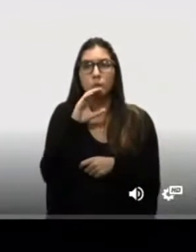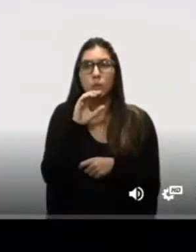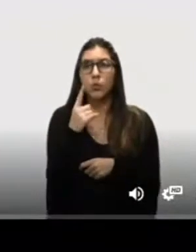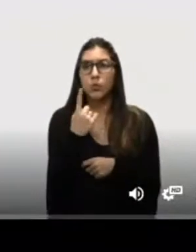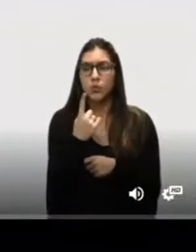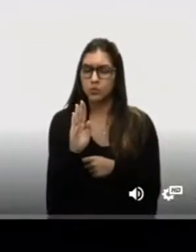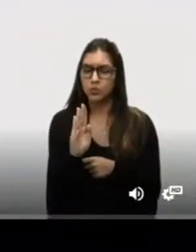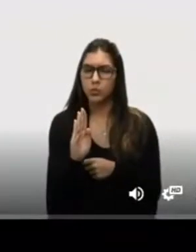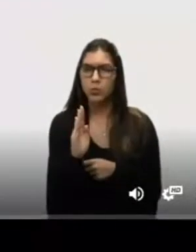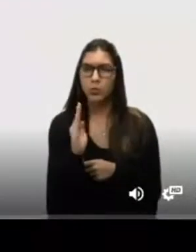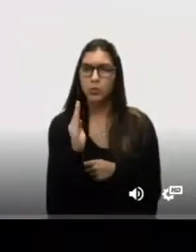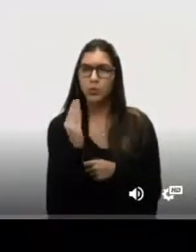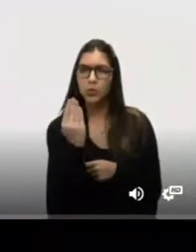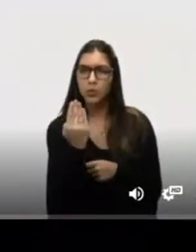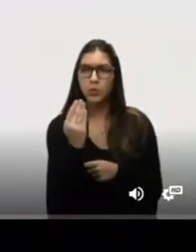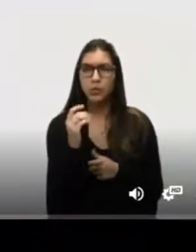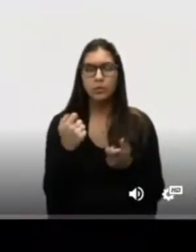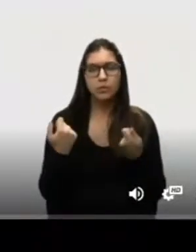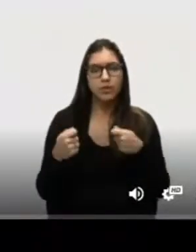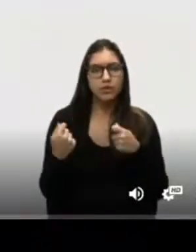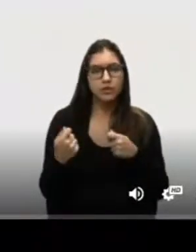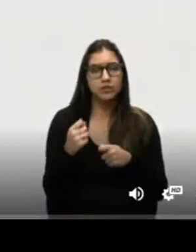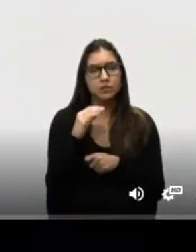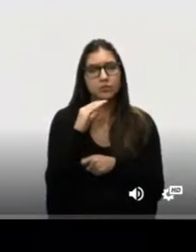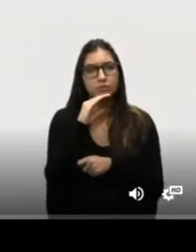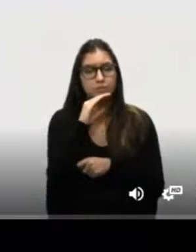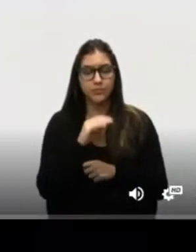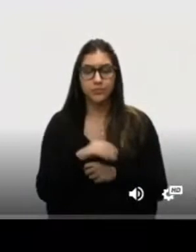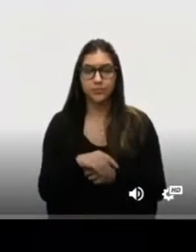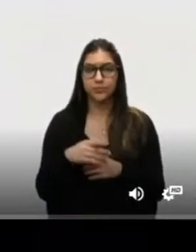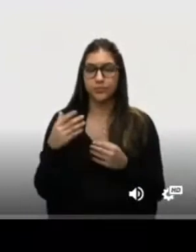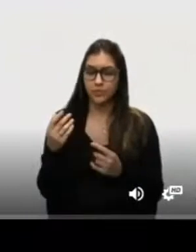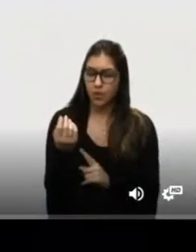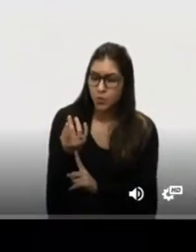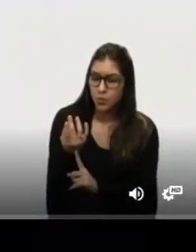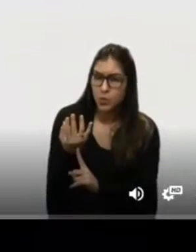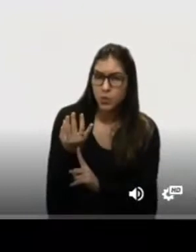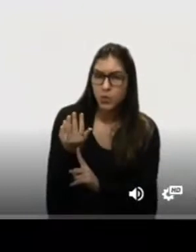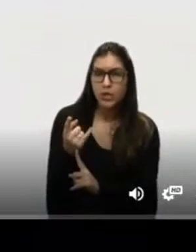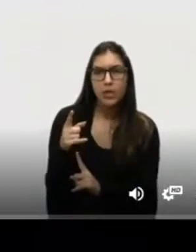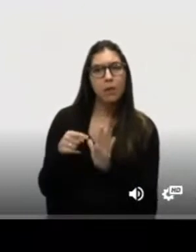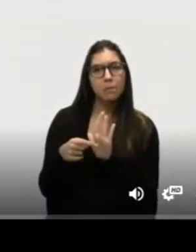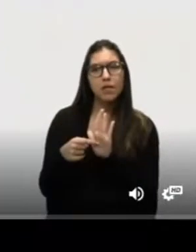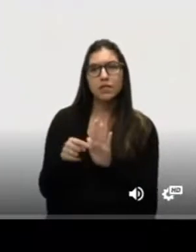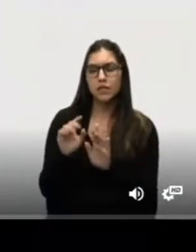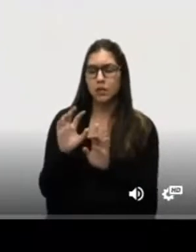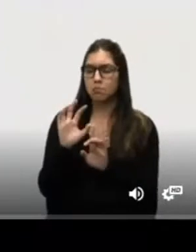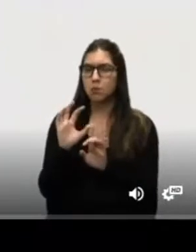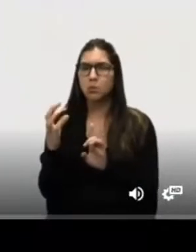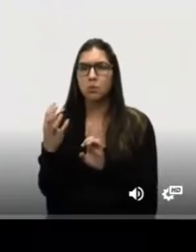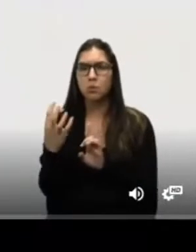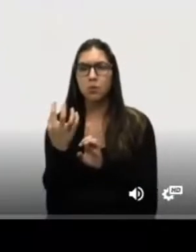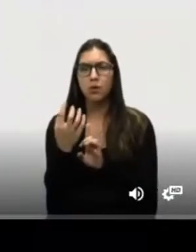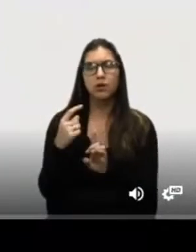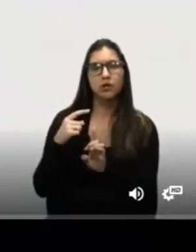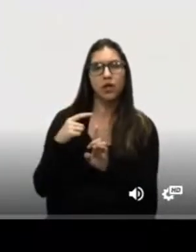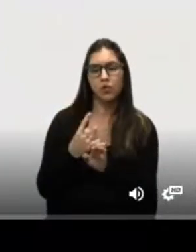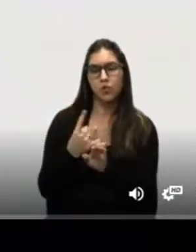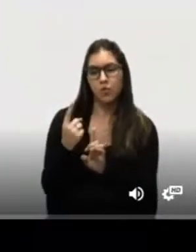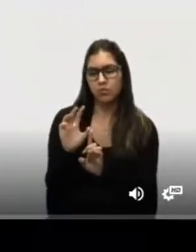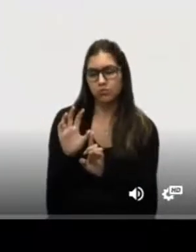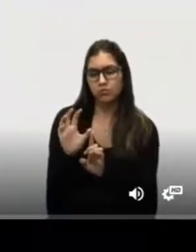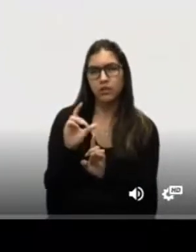extremidades desses capilares. Então, vocês estão me escutando, gente? Fala um oi, só para ver.